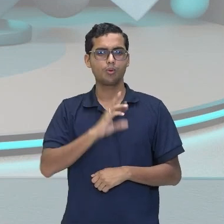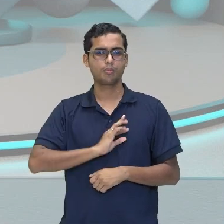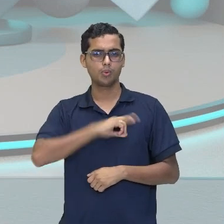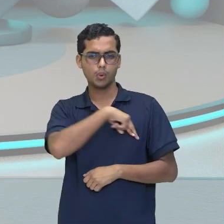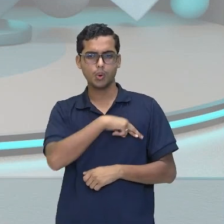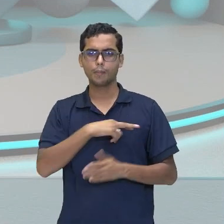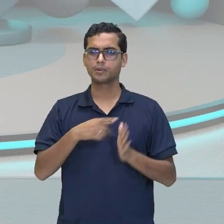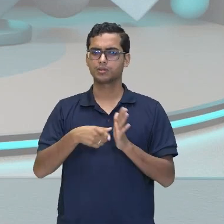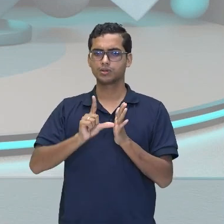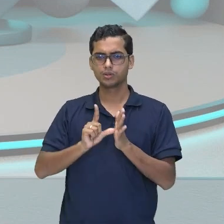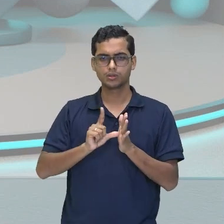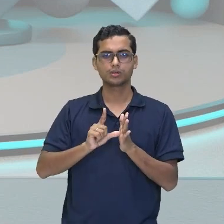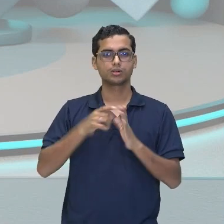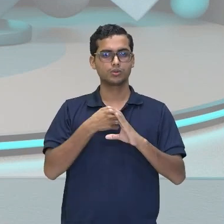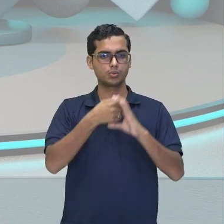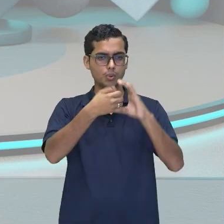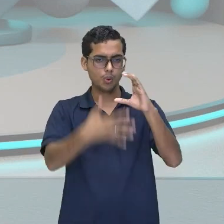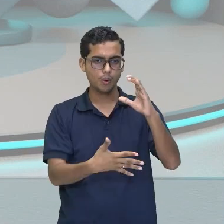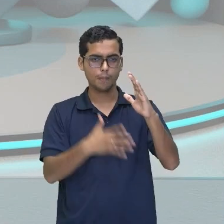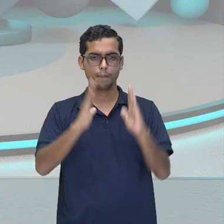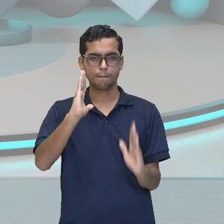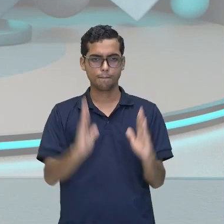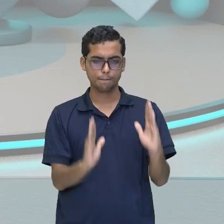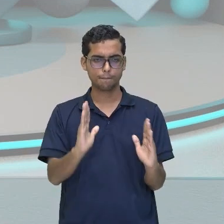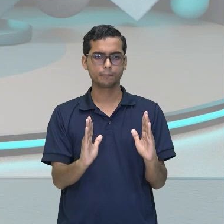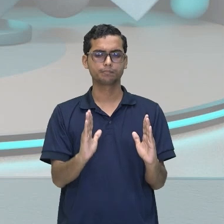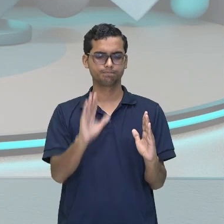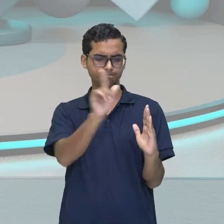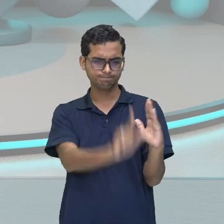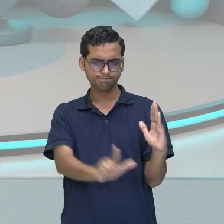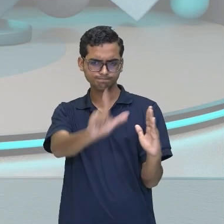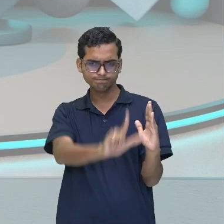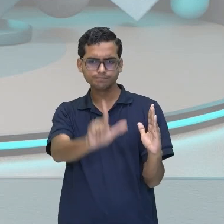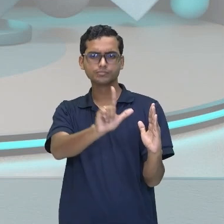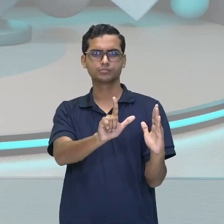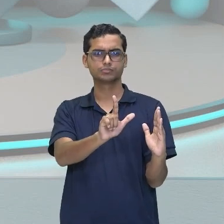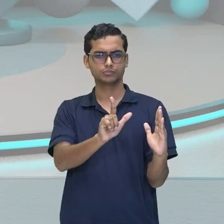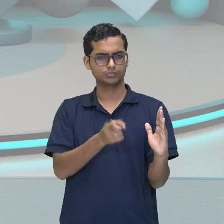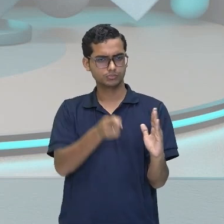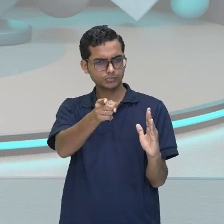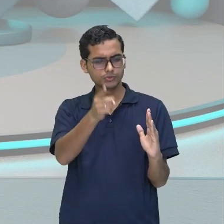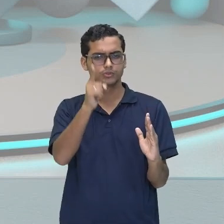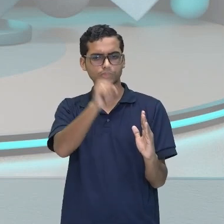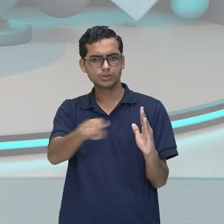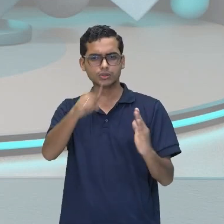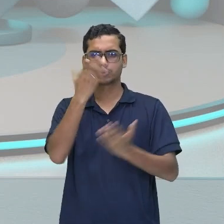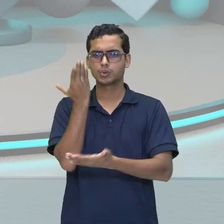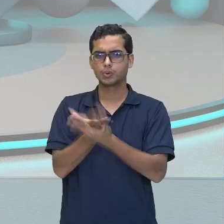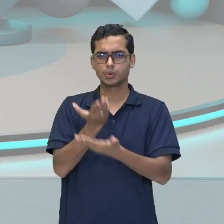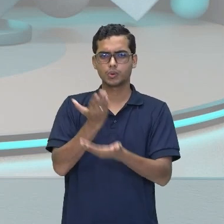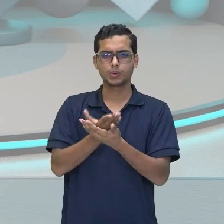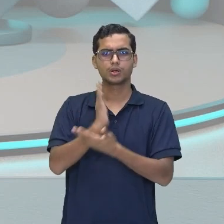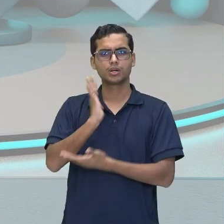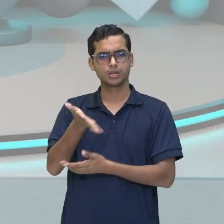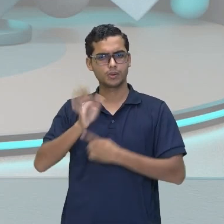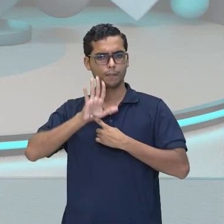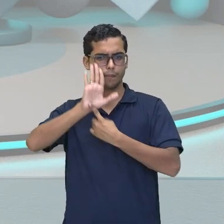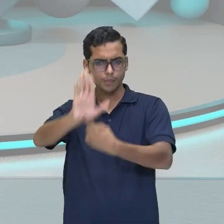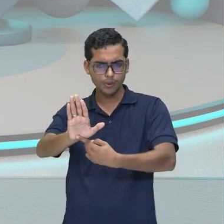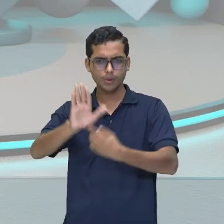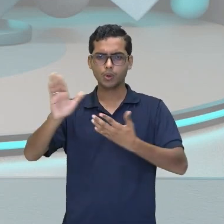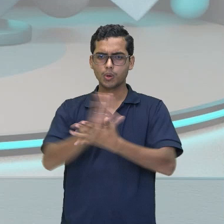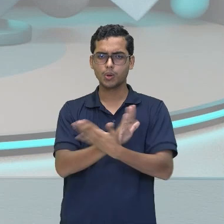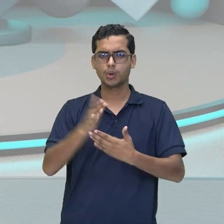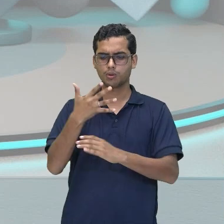traz características de um período literário que ainda vocês vão estudar, mas ele já traz ali